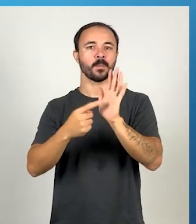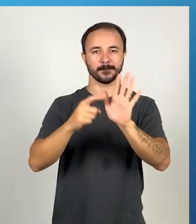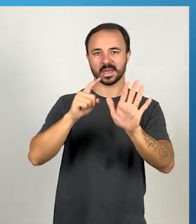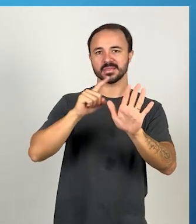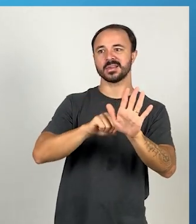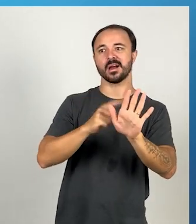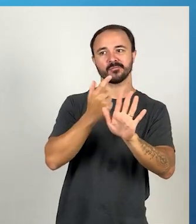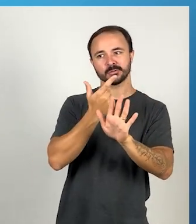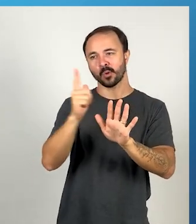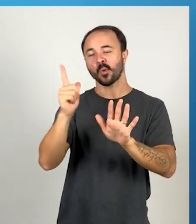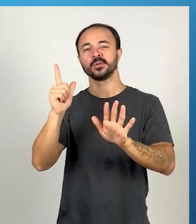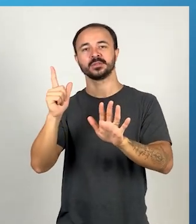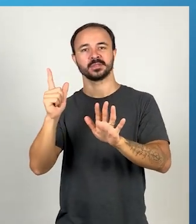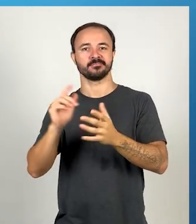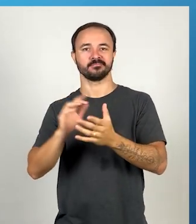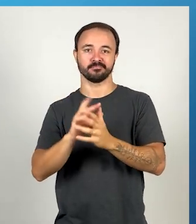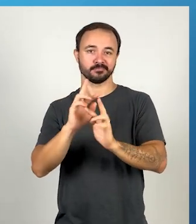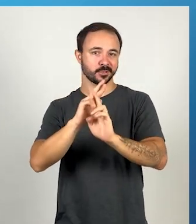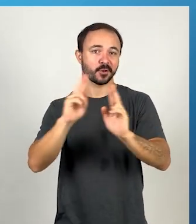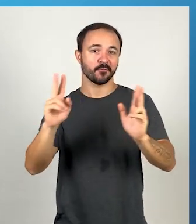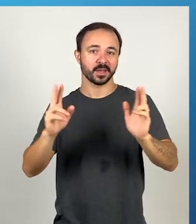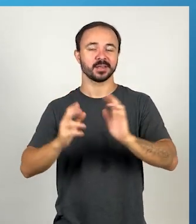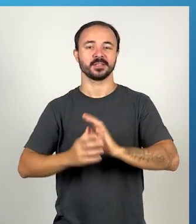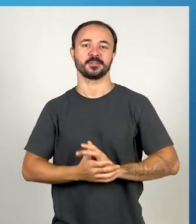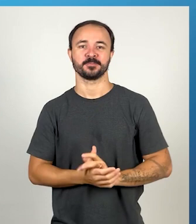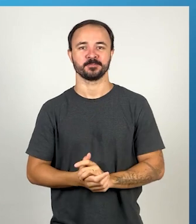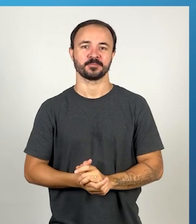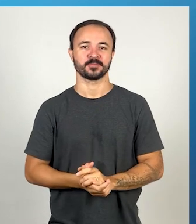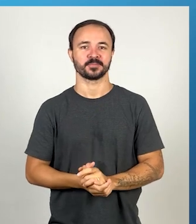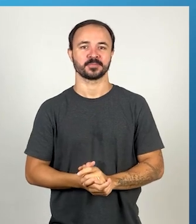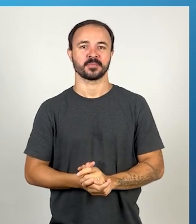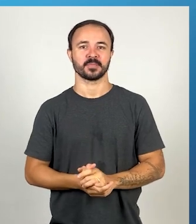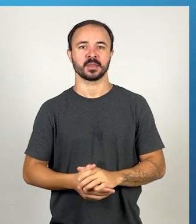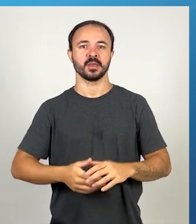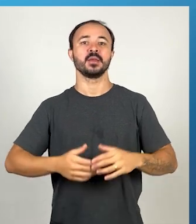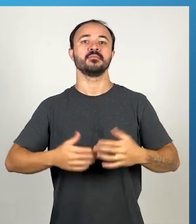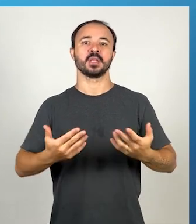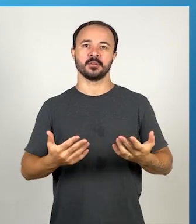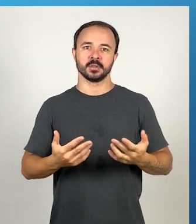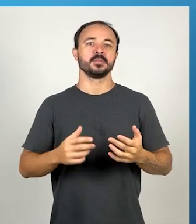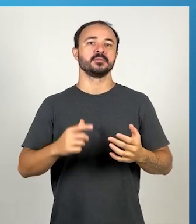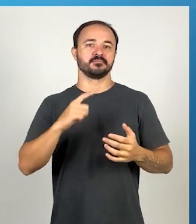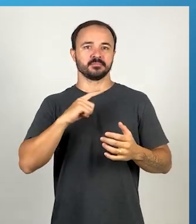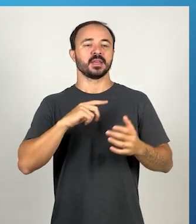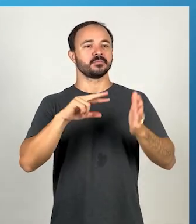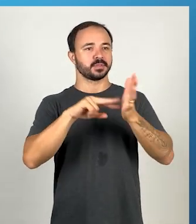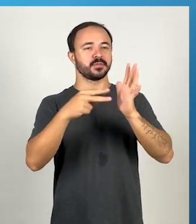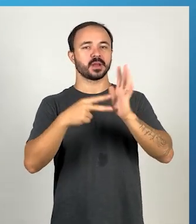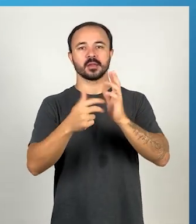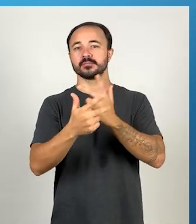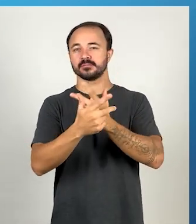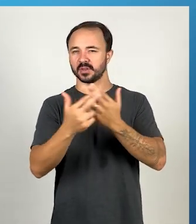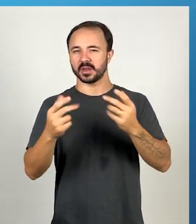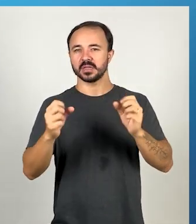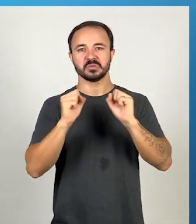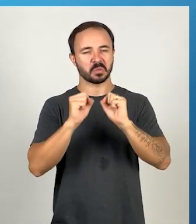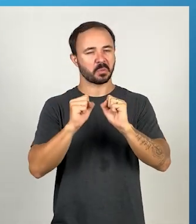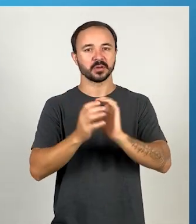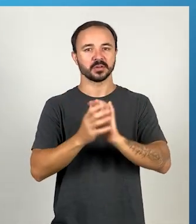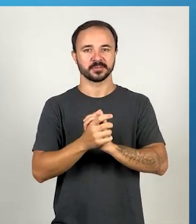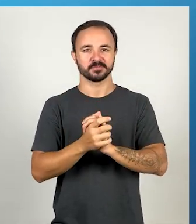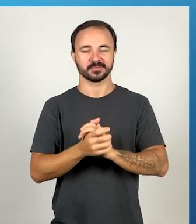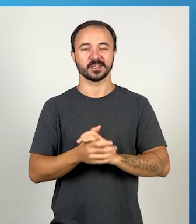O sentido figurado ultrapassa o sentido comum, já que essa plurissignificação da linguagem fica evidente. Agora